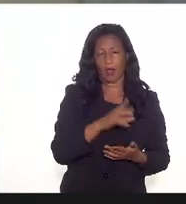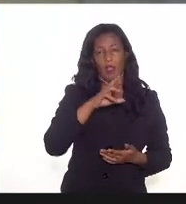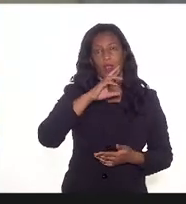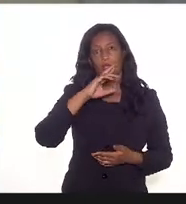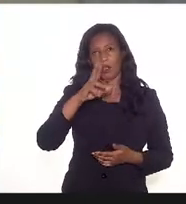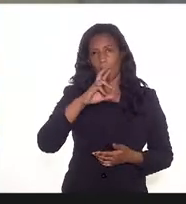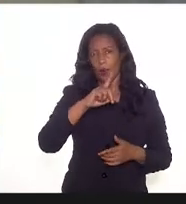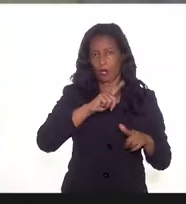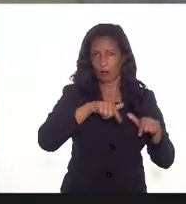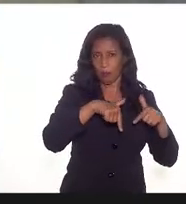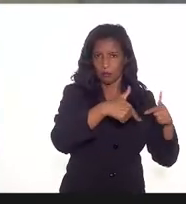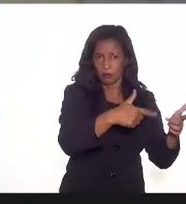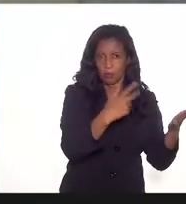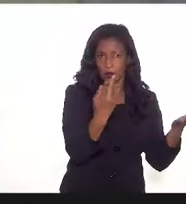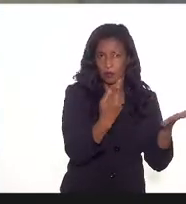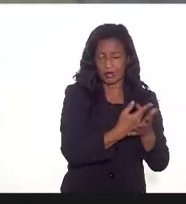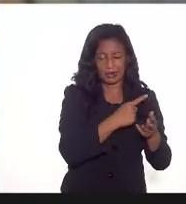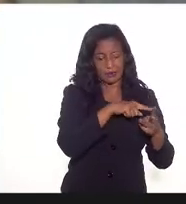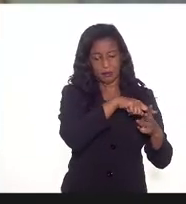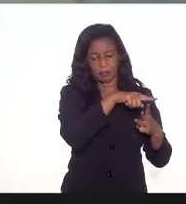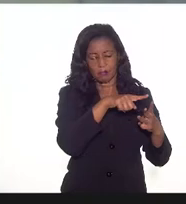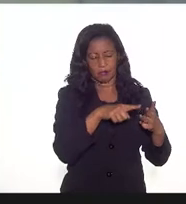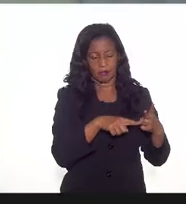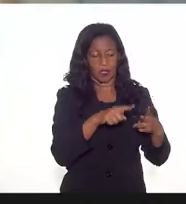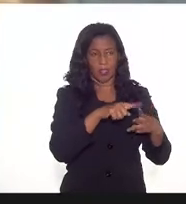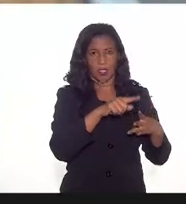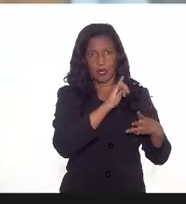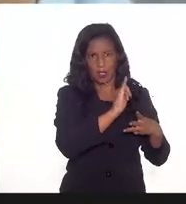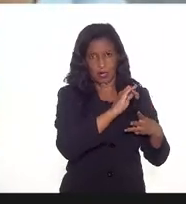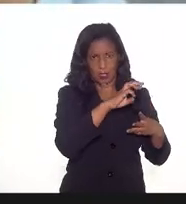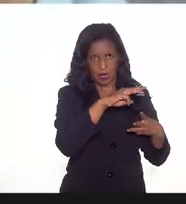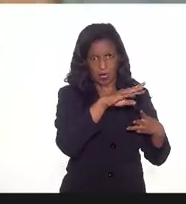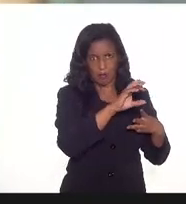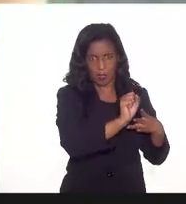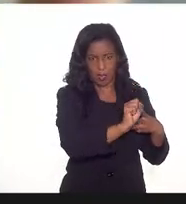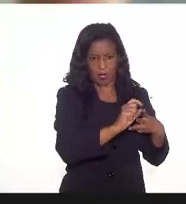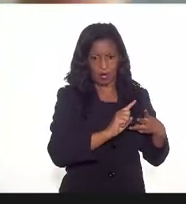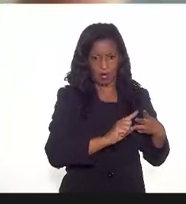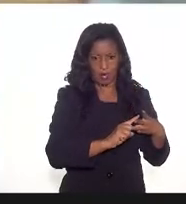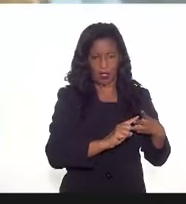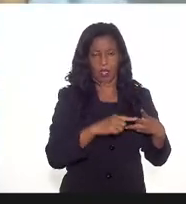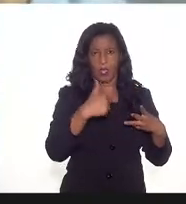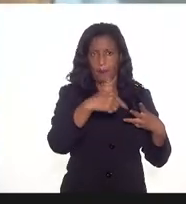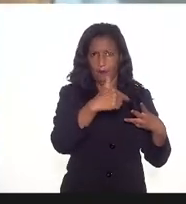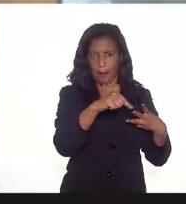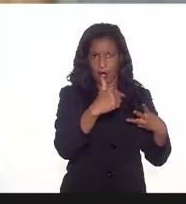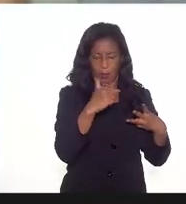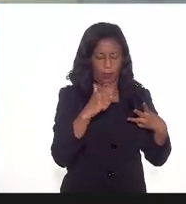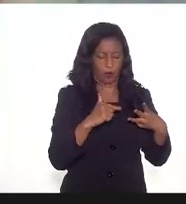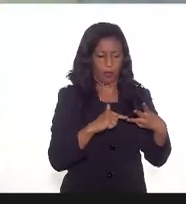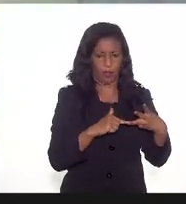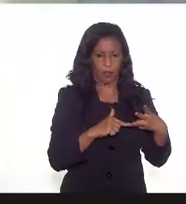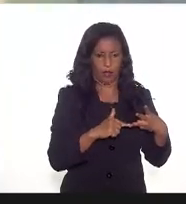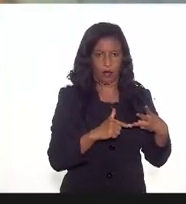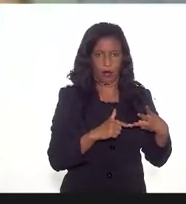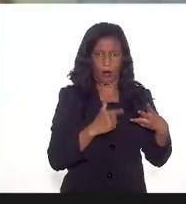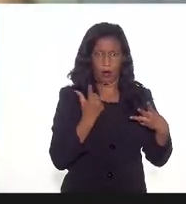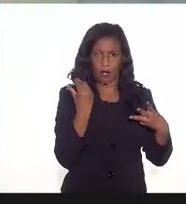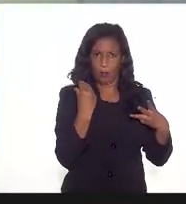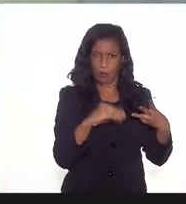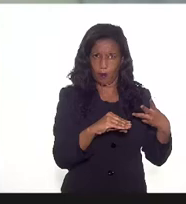efetuada, nessas três hipóteses, ICMS, emprego,